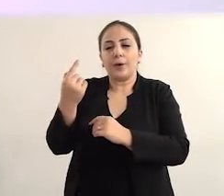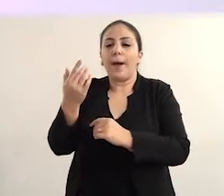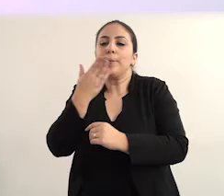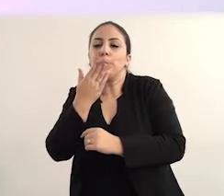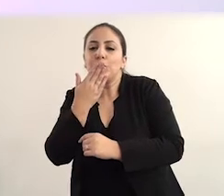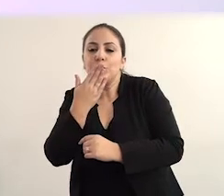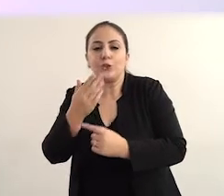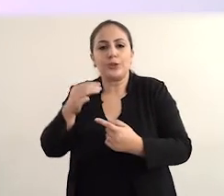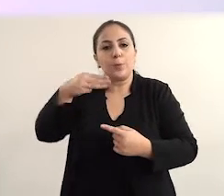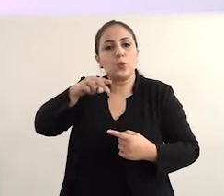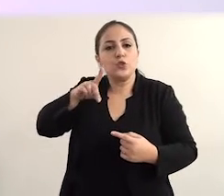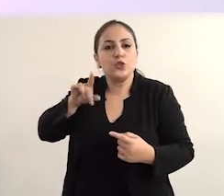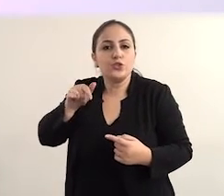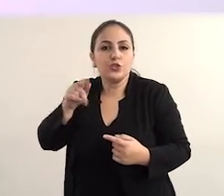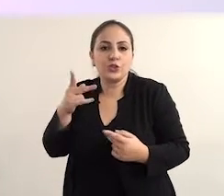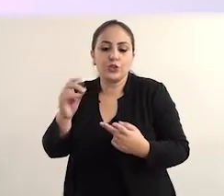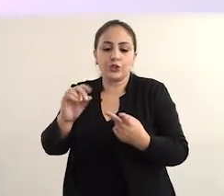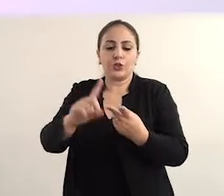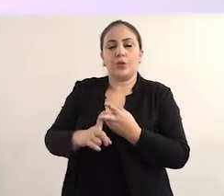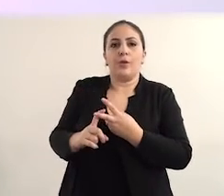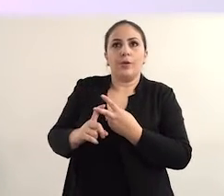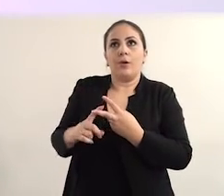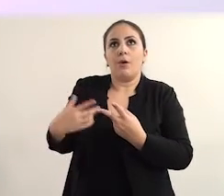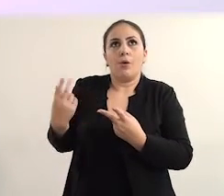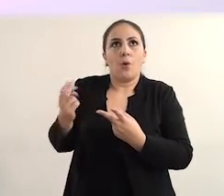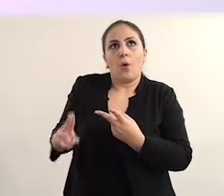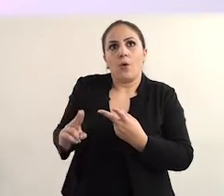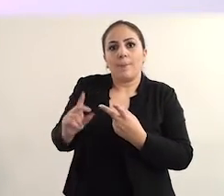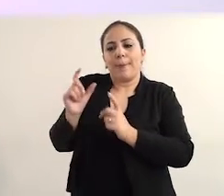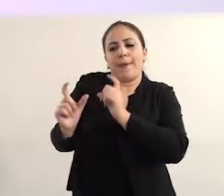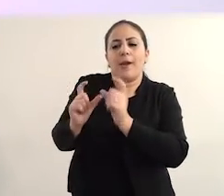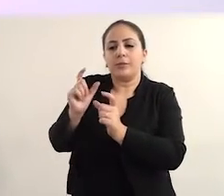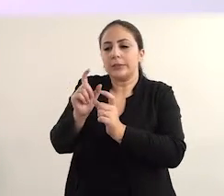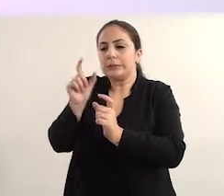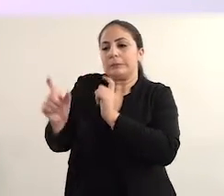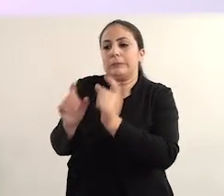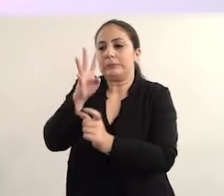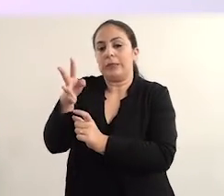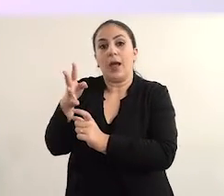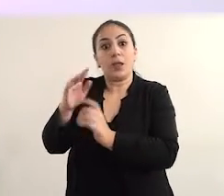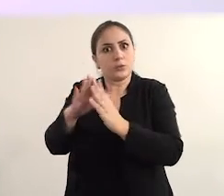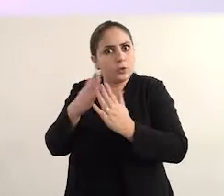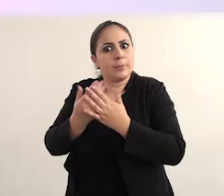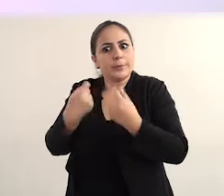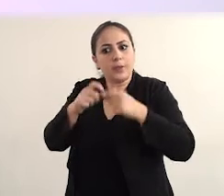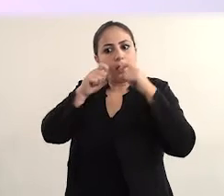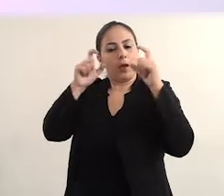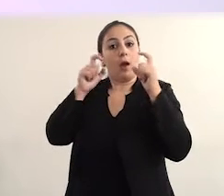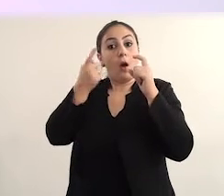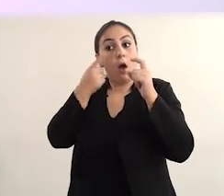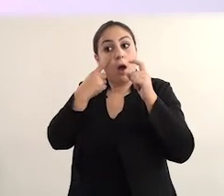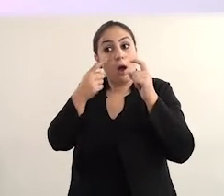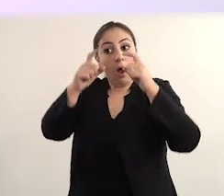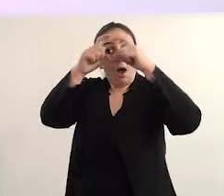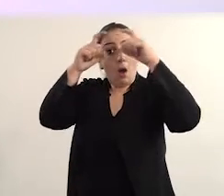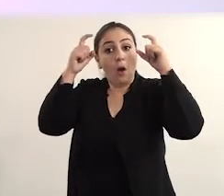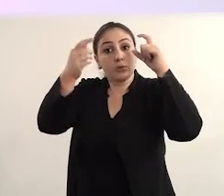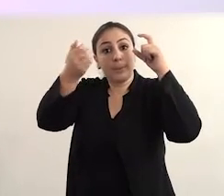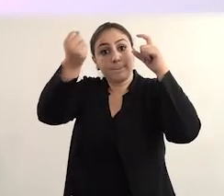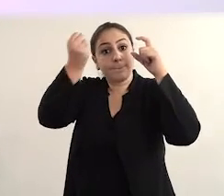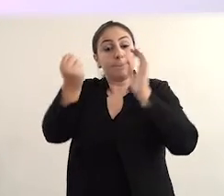mudinho, né, os termos pejorativos, assim, e que isso a escola tem que estar atenta, porque não vai rotular a criança